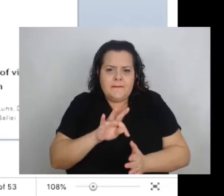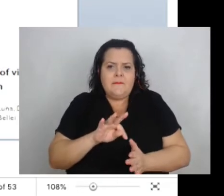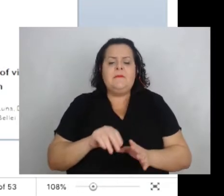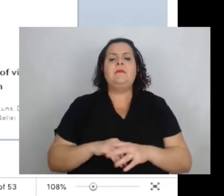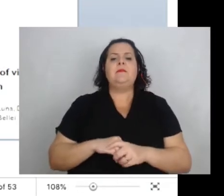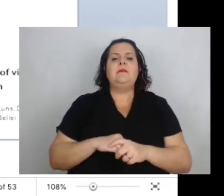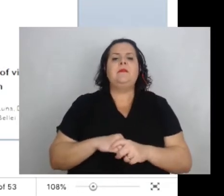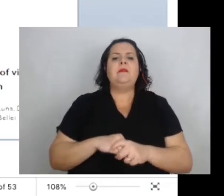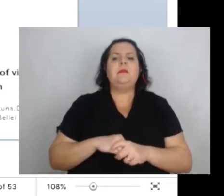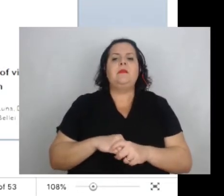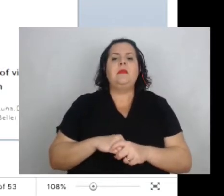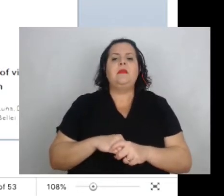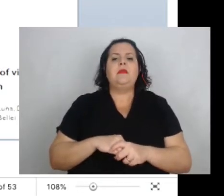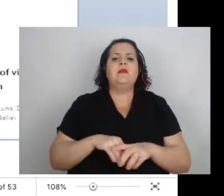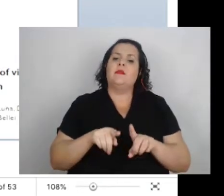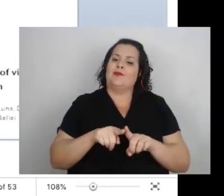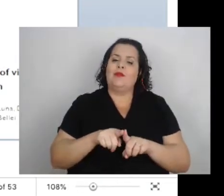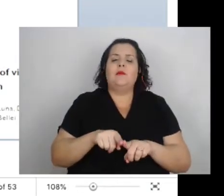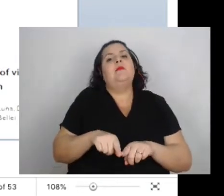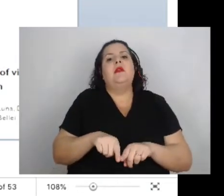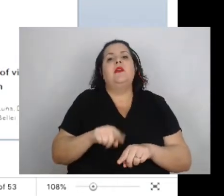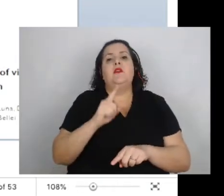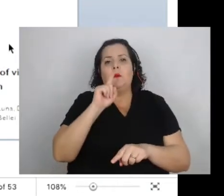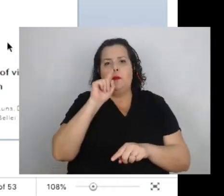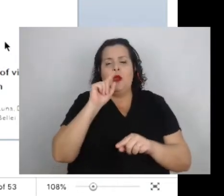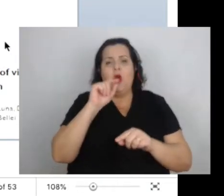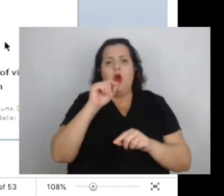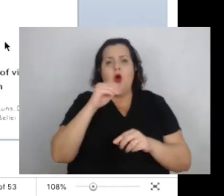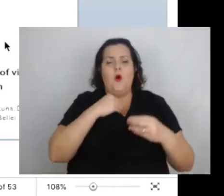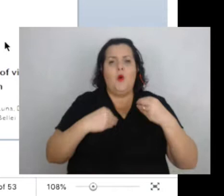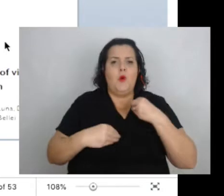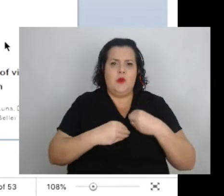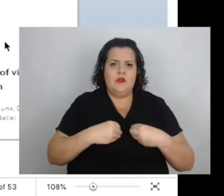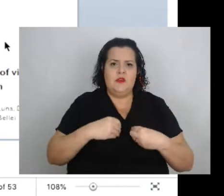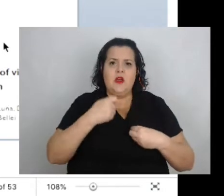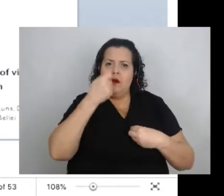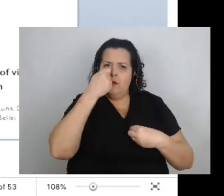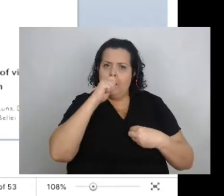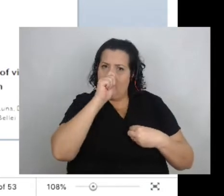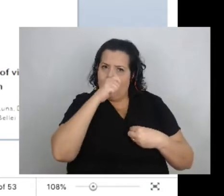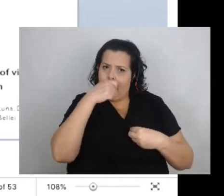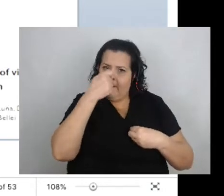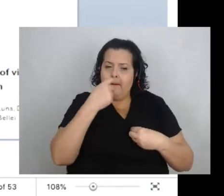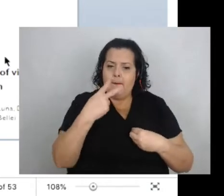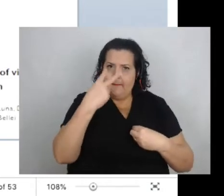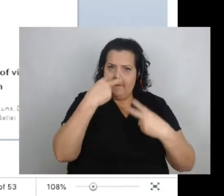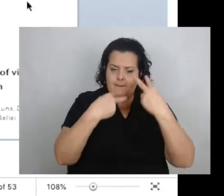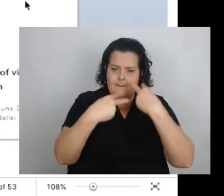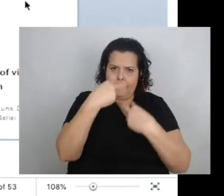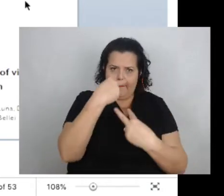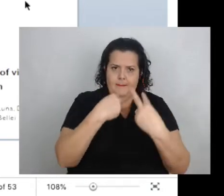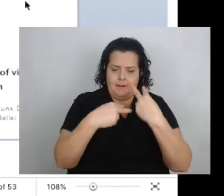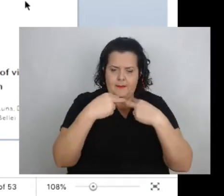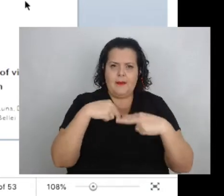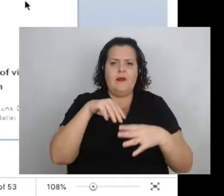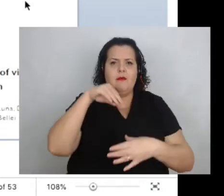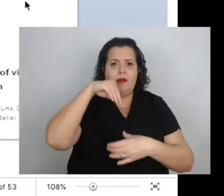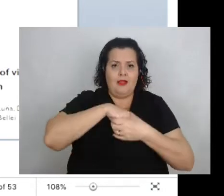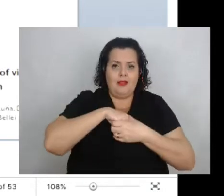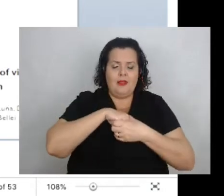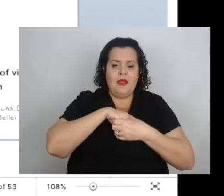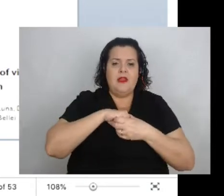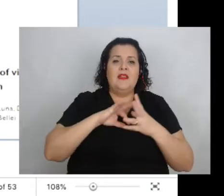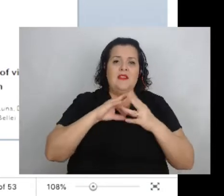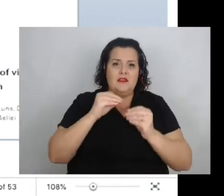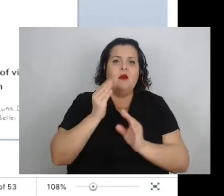na nasofaringe. Então, vejam, foi possível detectar uma infecção disseminada em todos os fluidos